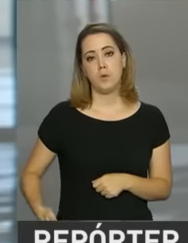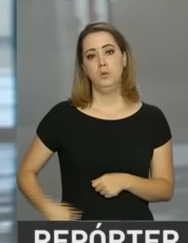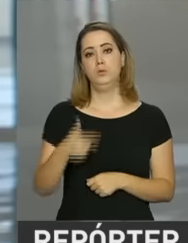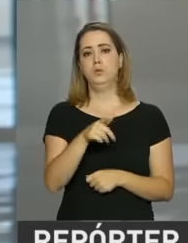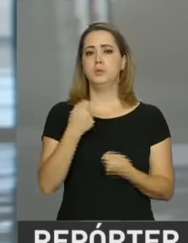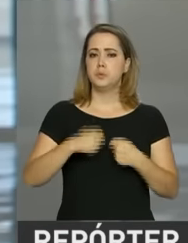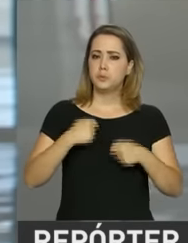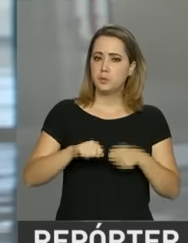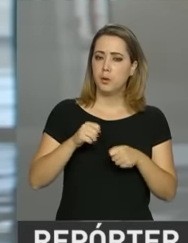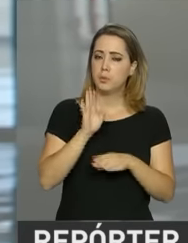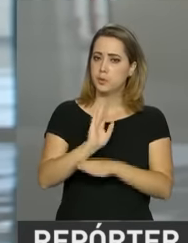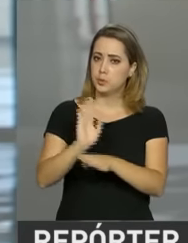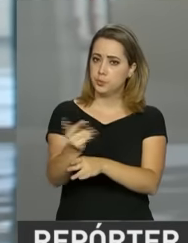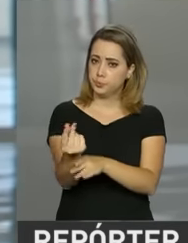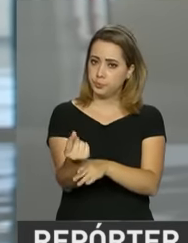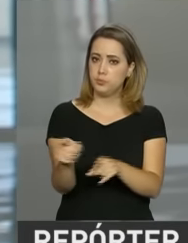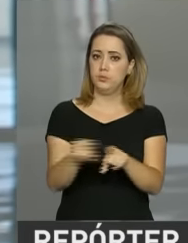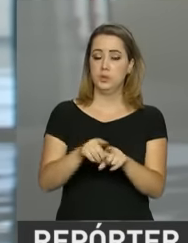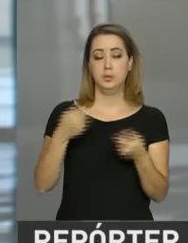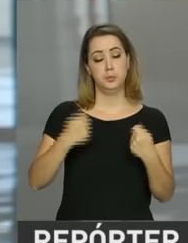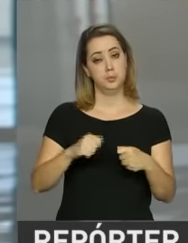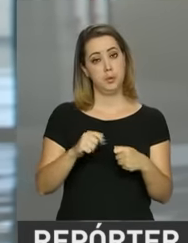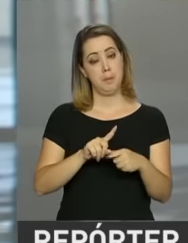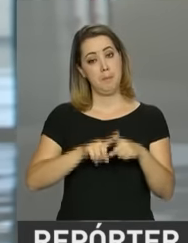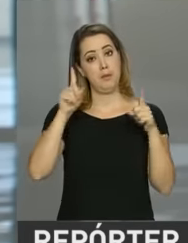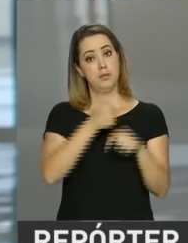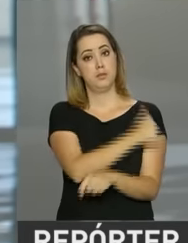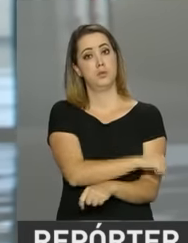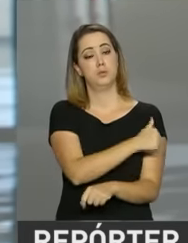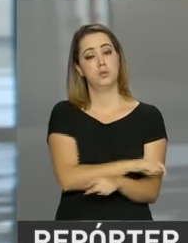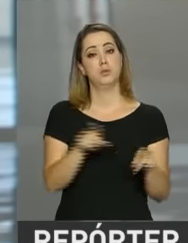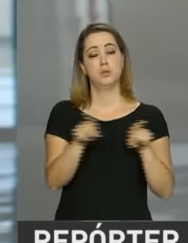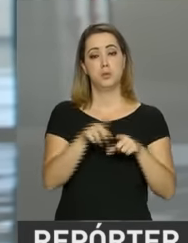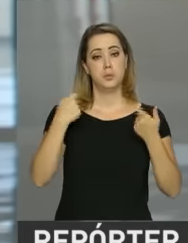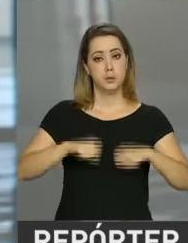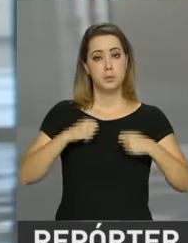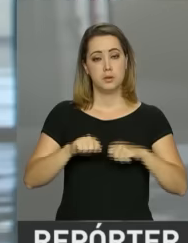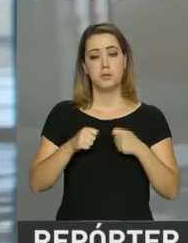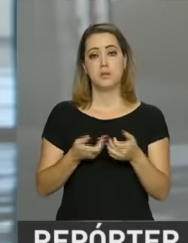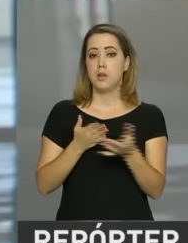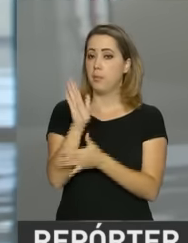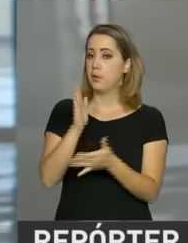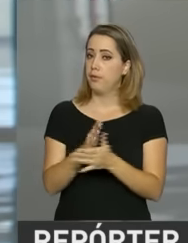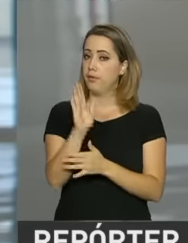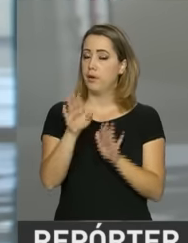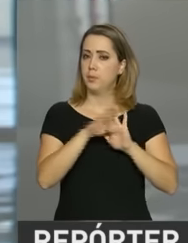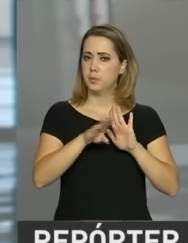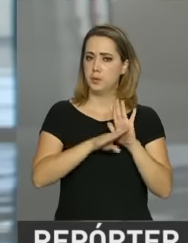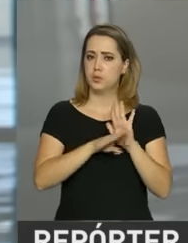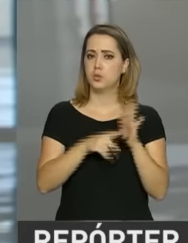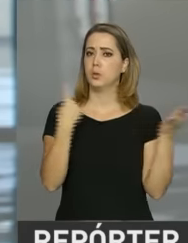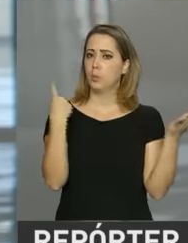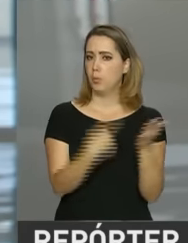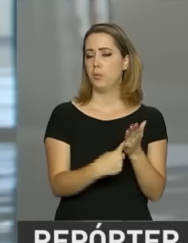também precisa aprovar eh projetos para que esse acordo seja viabilizado só neste ano as despesas do Estado do